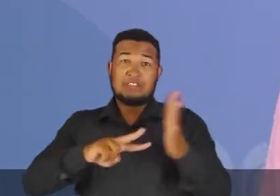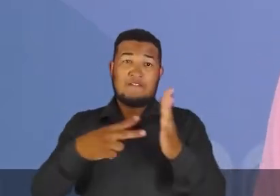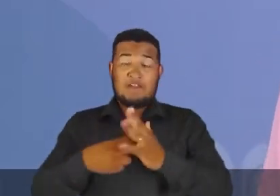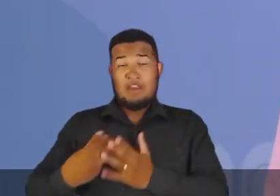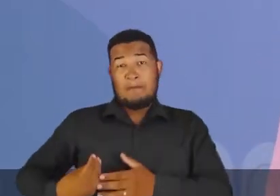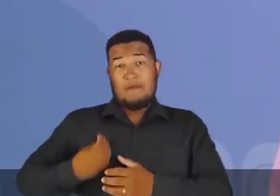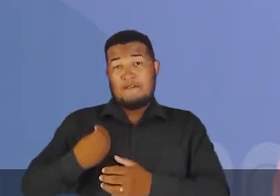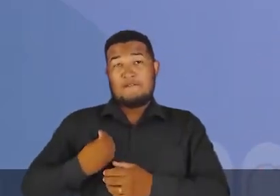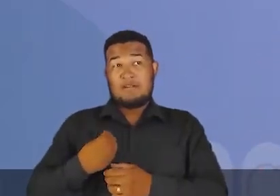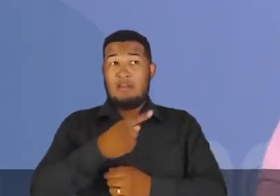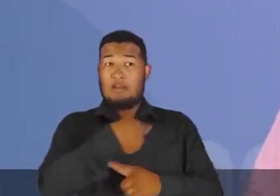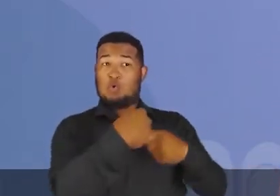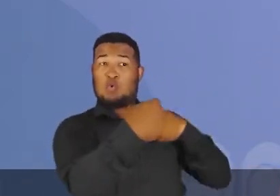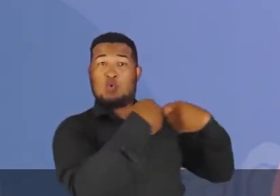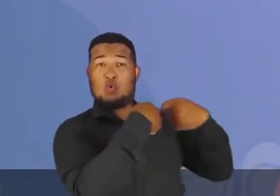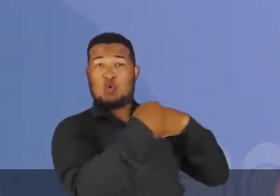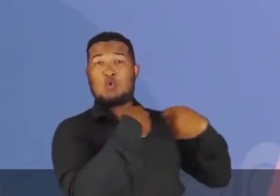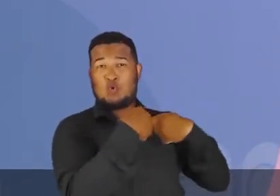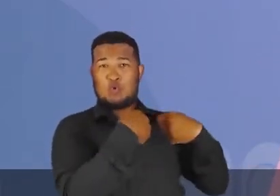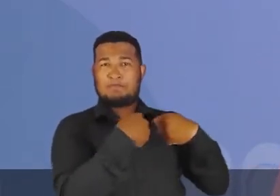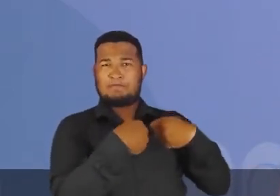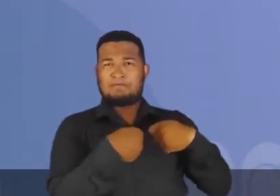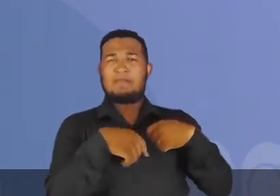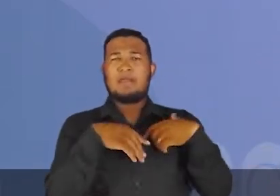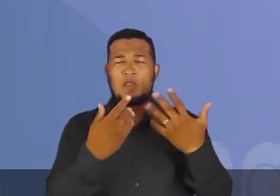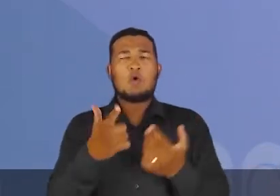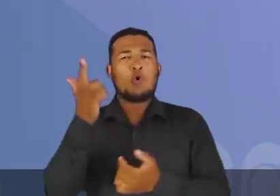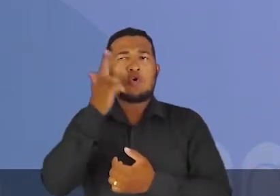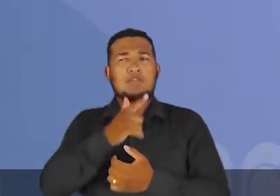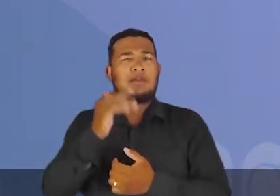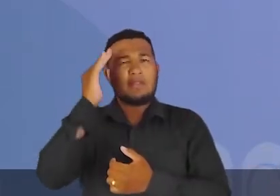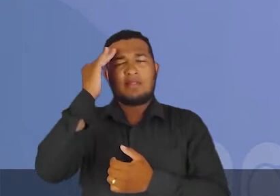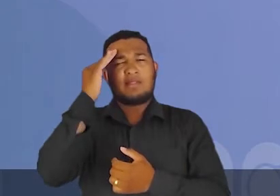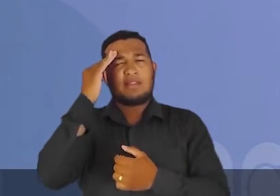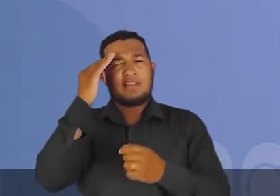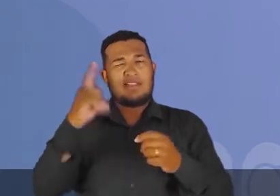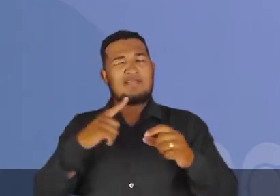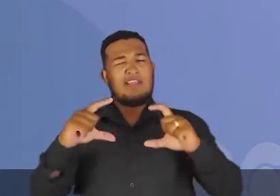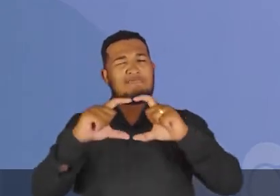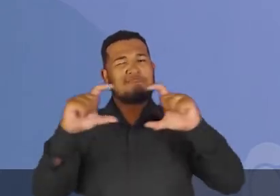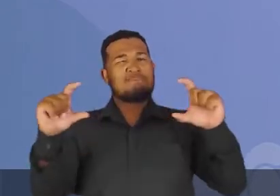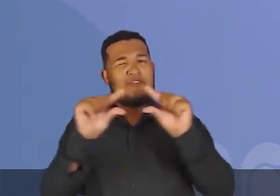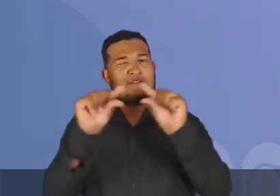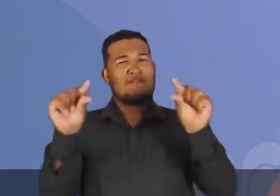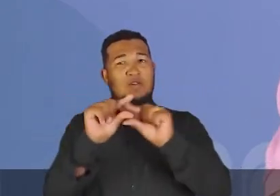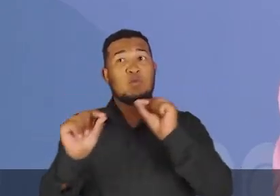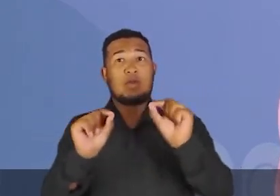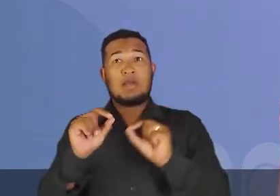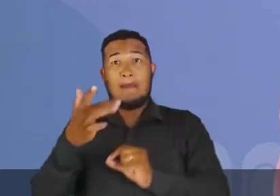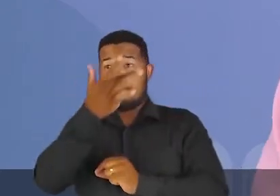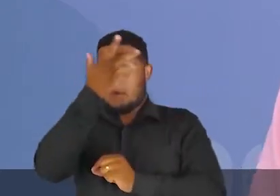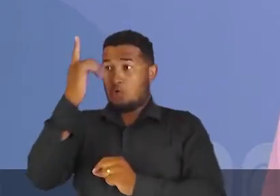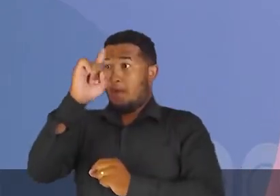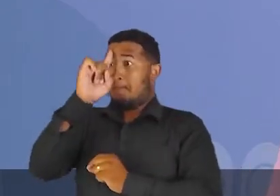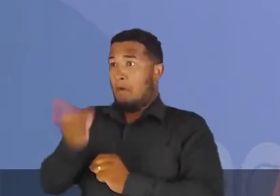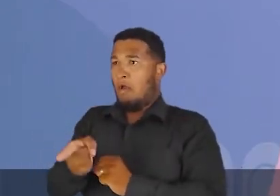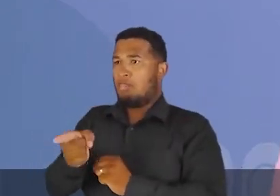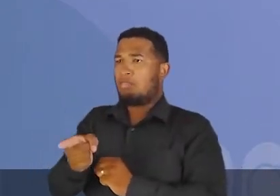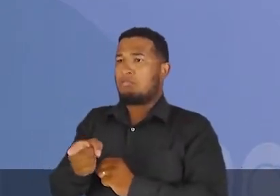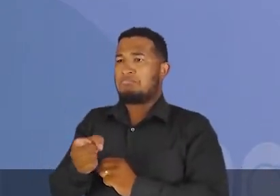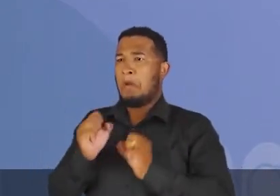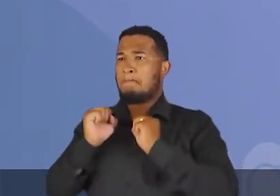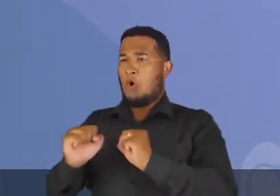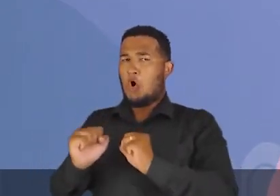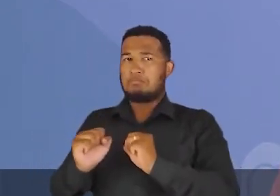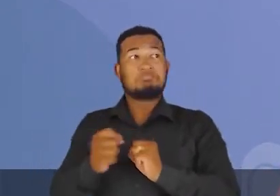dessa pessoa. Então, para a gente usar um pequeno ditado popular brasileiro, manda quem pode, obedece quem